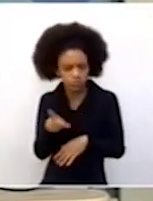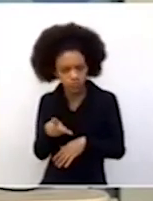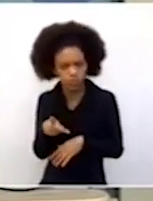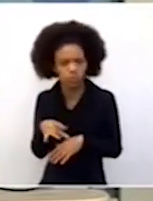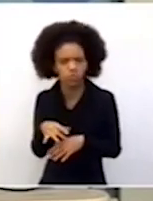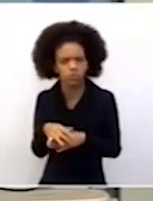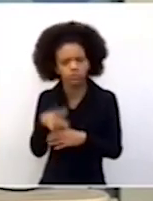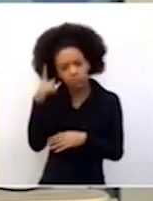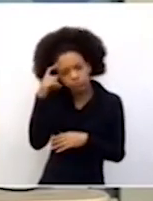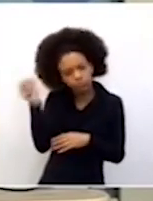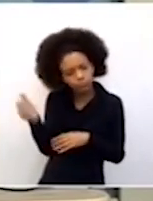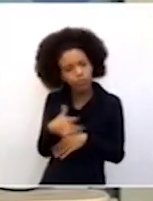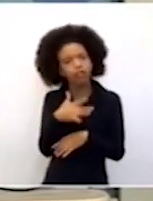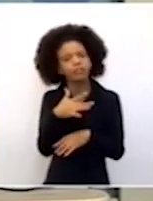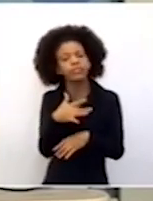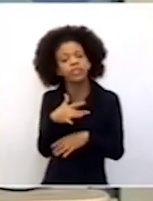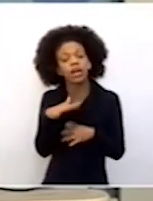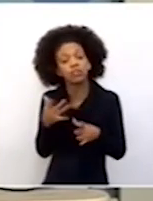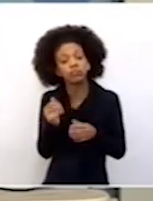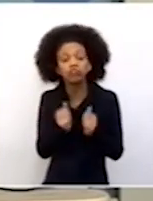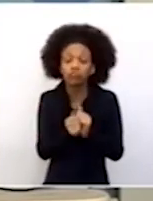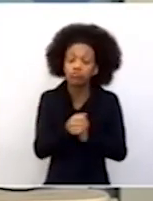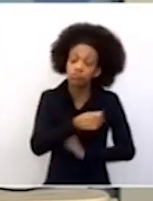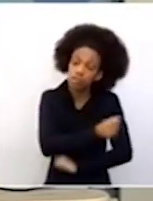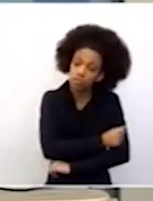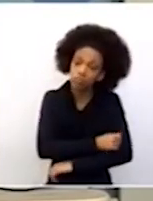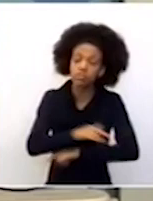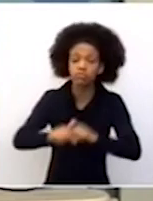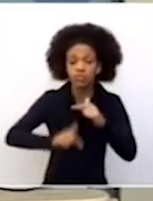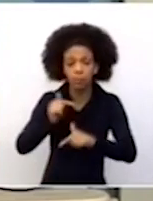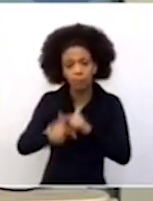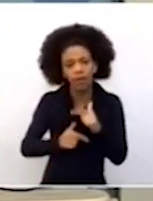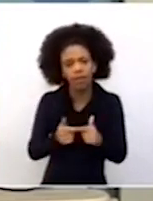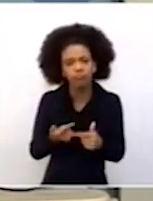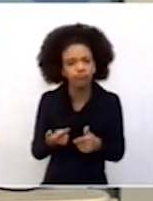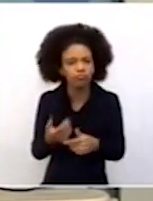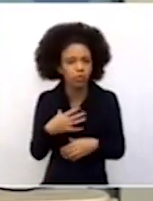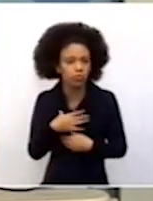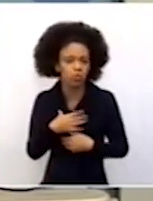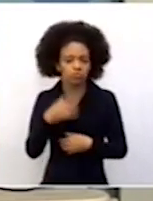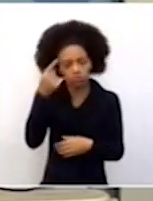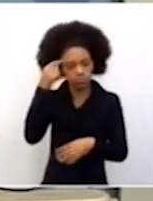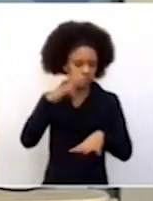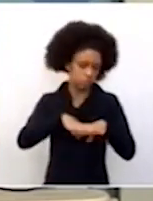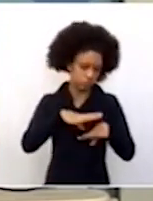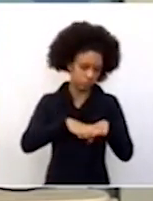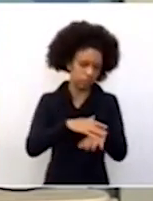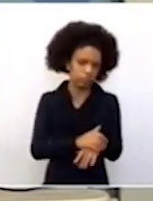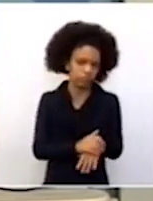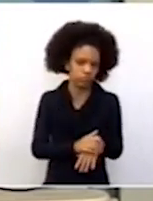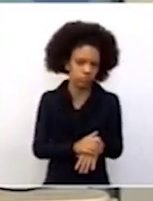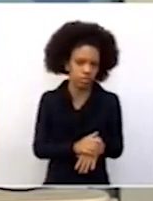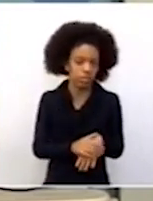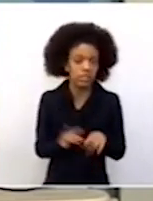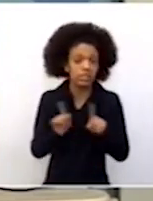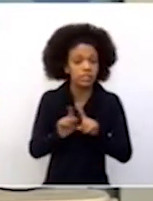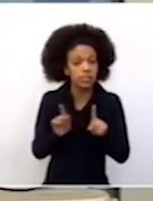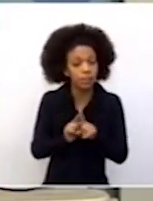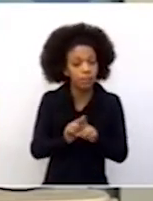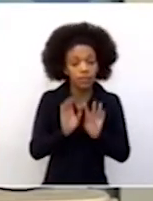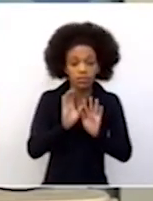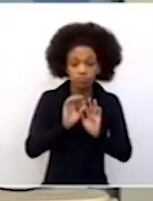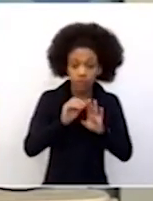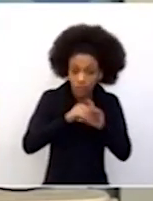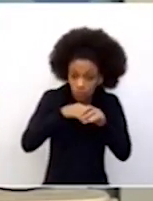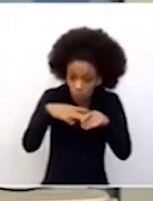muita criatividade em conjunto com seus alunos, trabalhar essa forma de pensar matemática, né. Uma coisa que é bem destacada no currículo paulista,